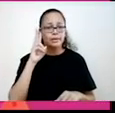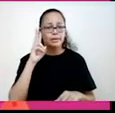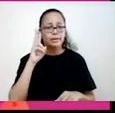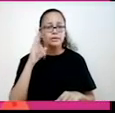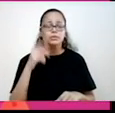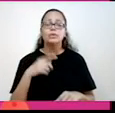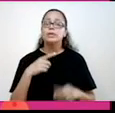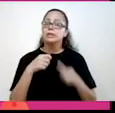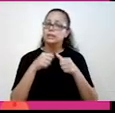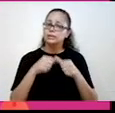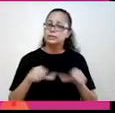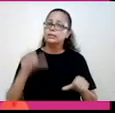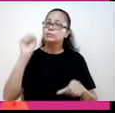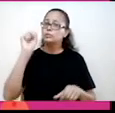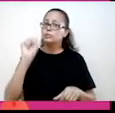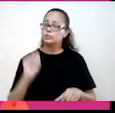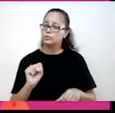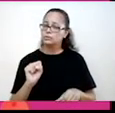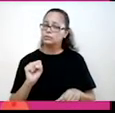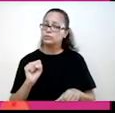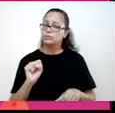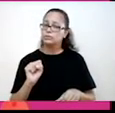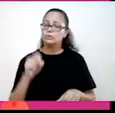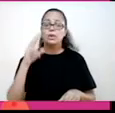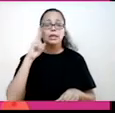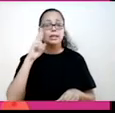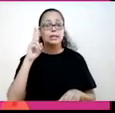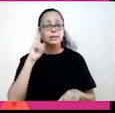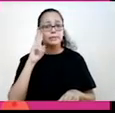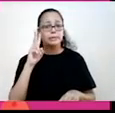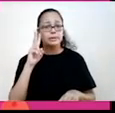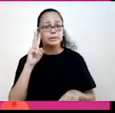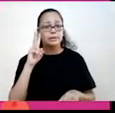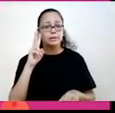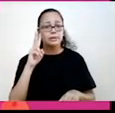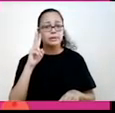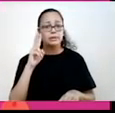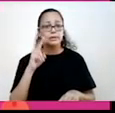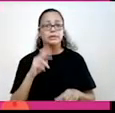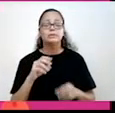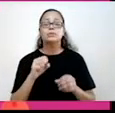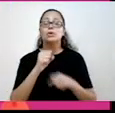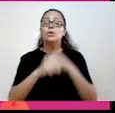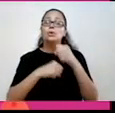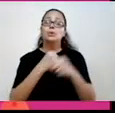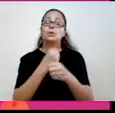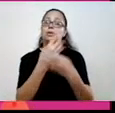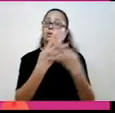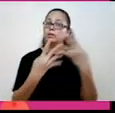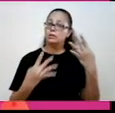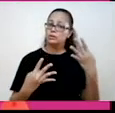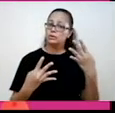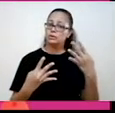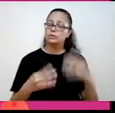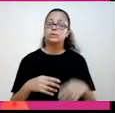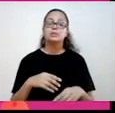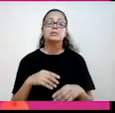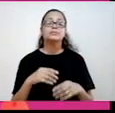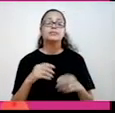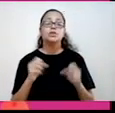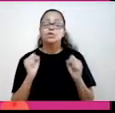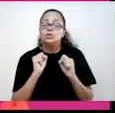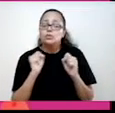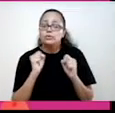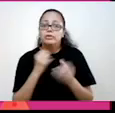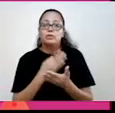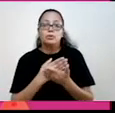sul, né, então vocês têm que saber como que são as estações do ano no hemisfério sul. Lembrando que o inverno começa no